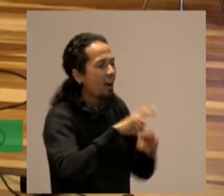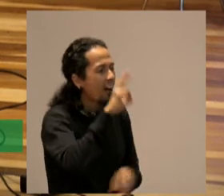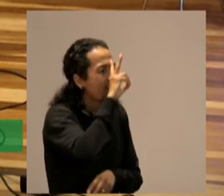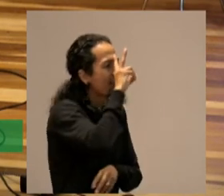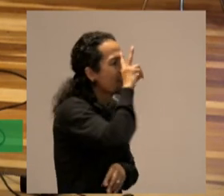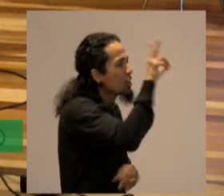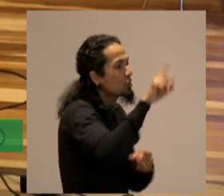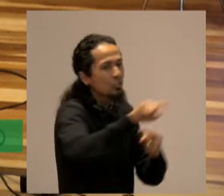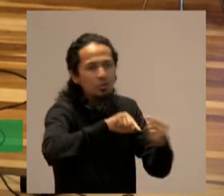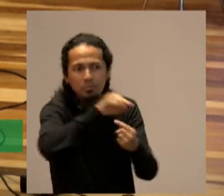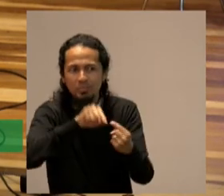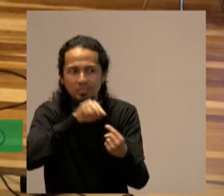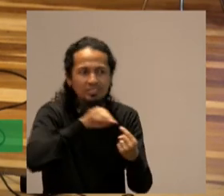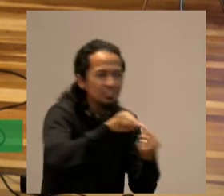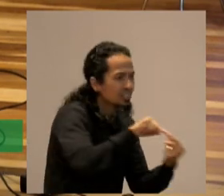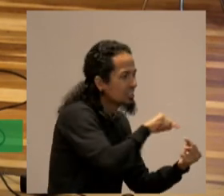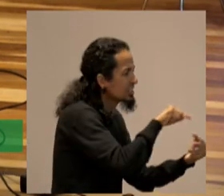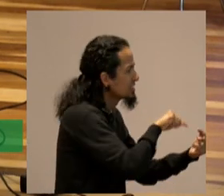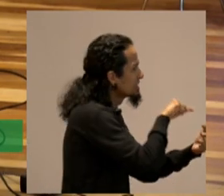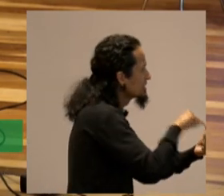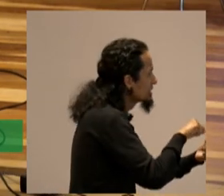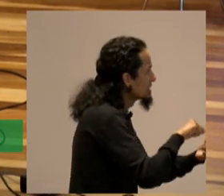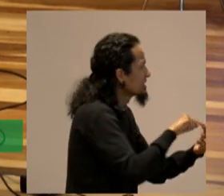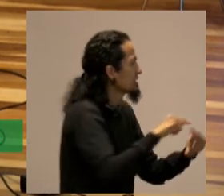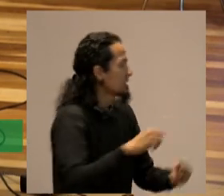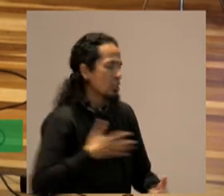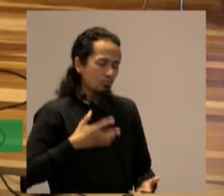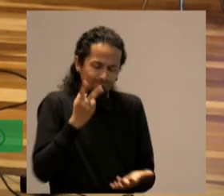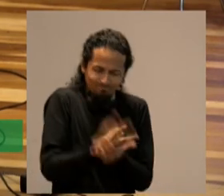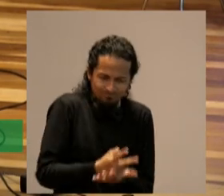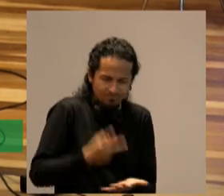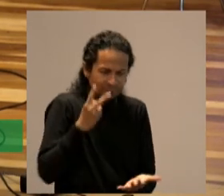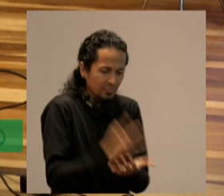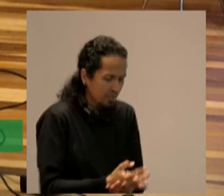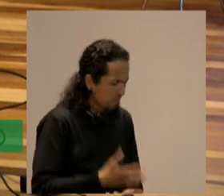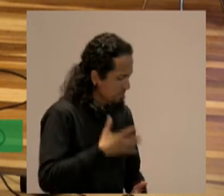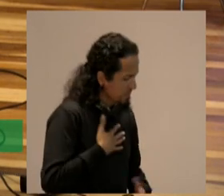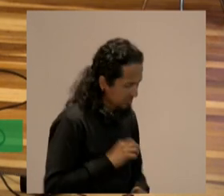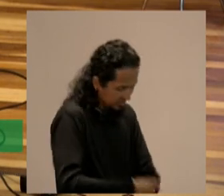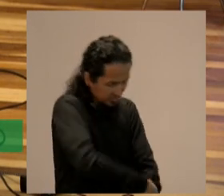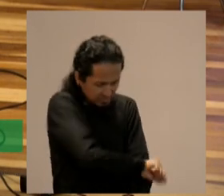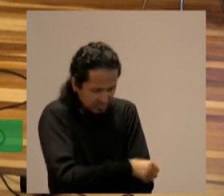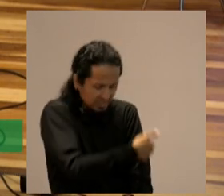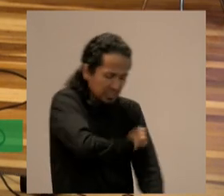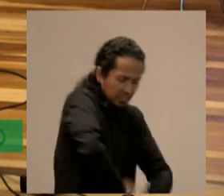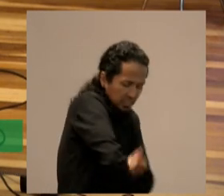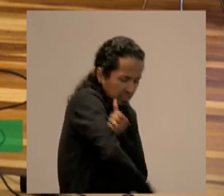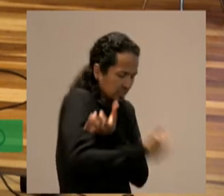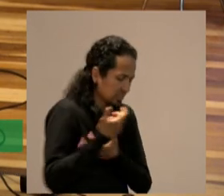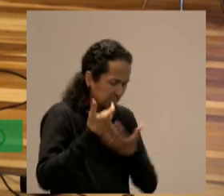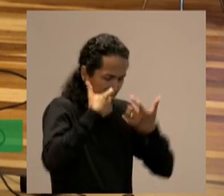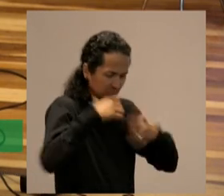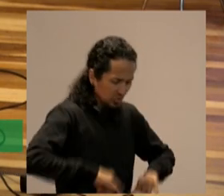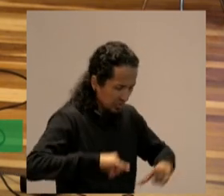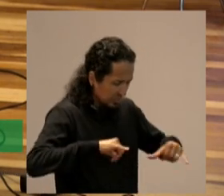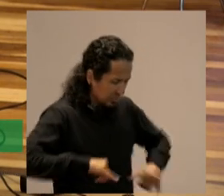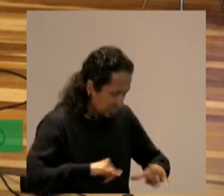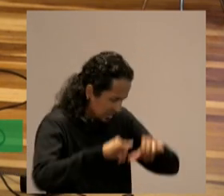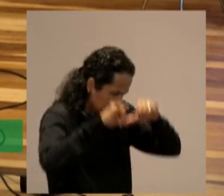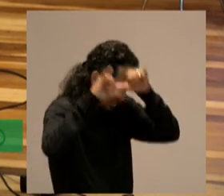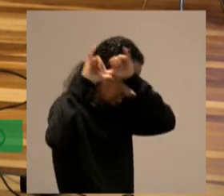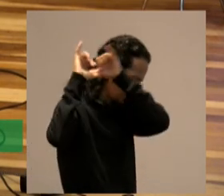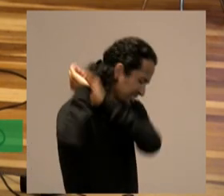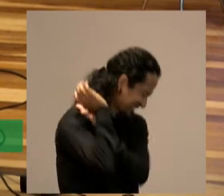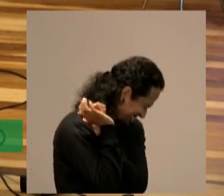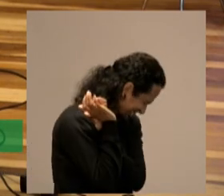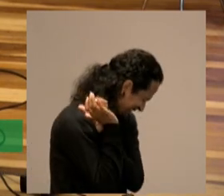ambição, sigo carregando a minha cruz à procura de uma luz da salvação.